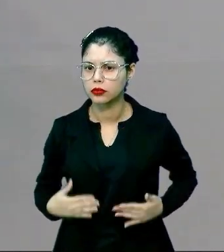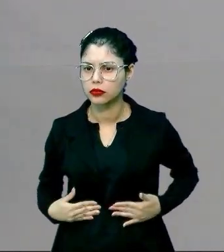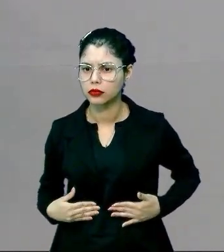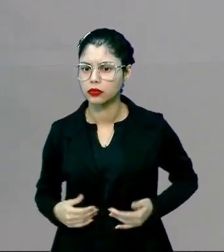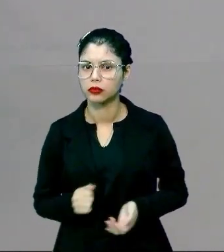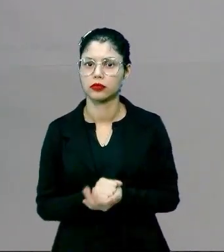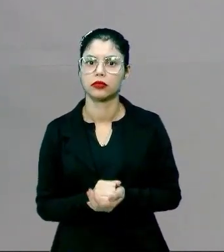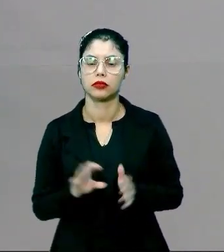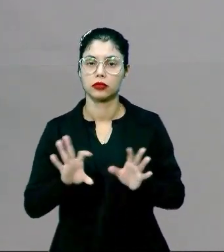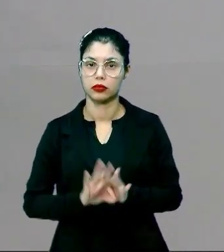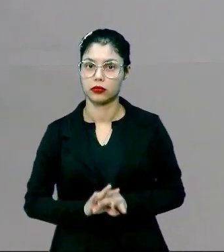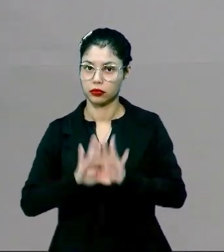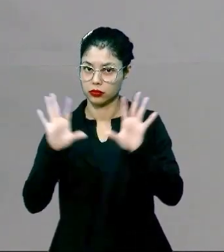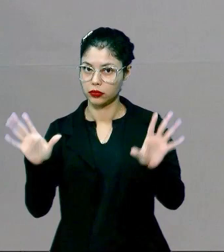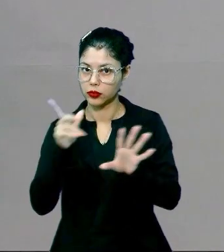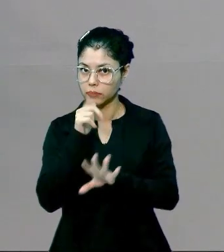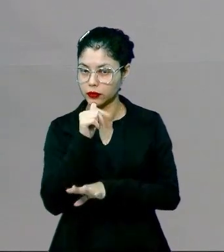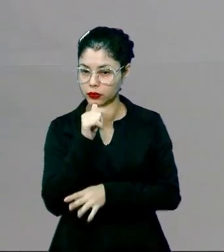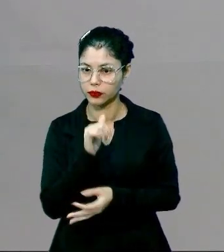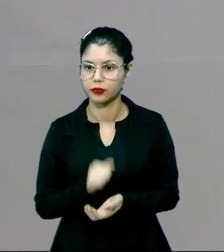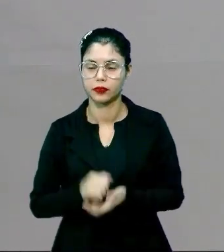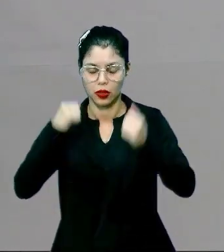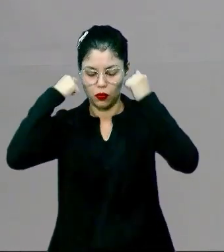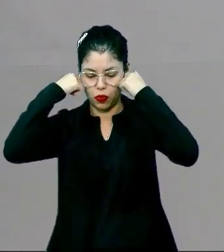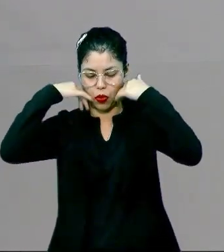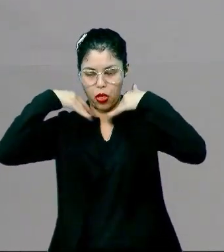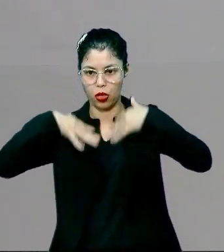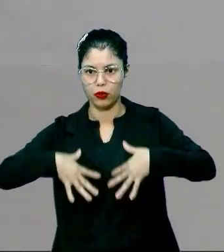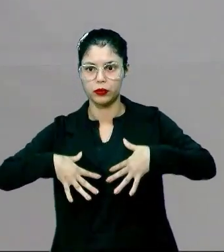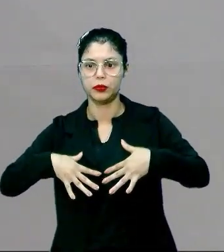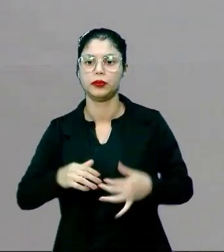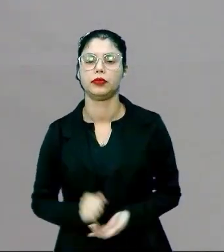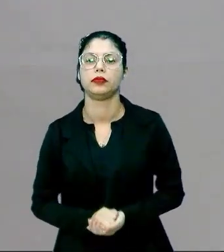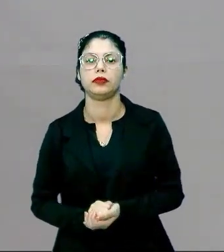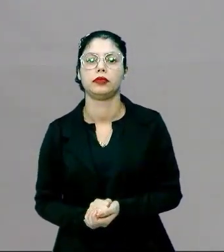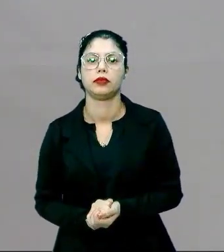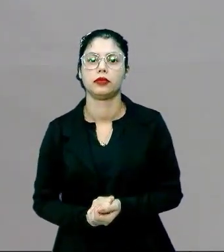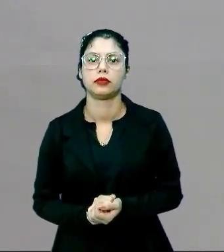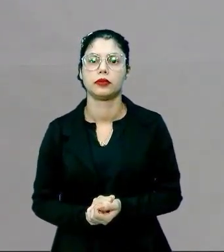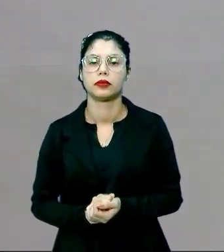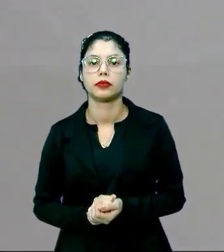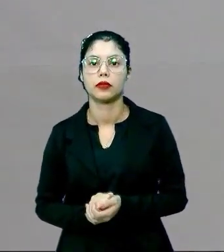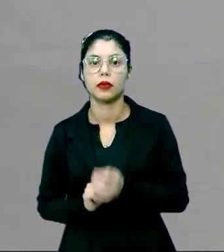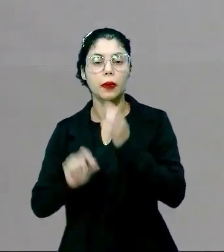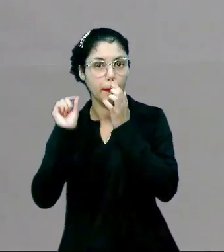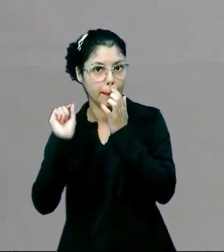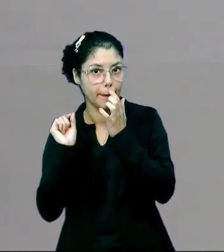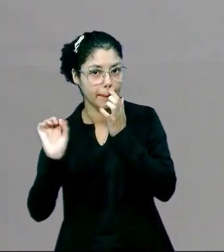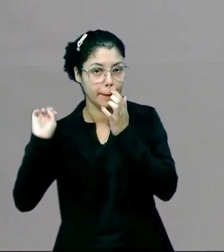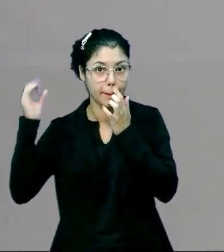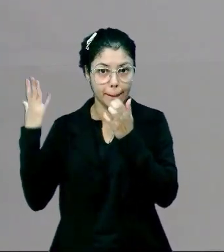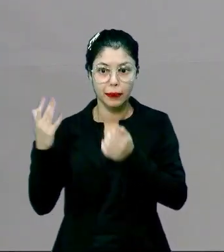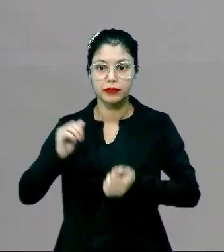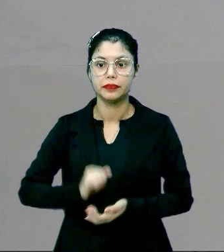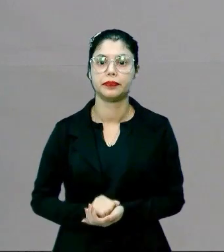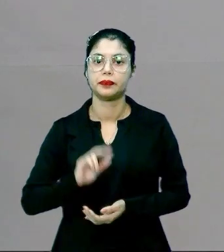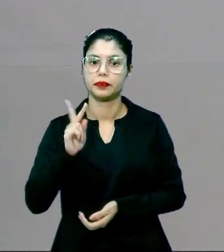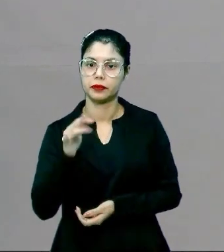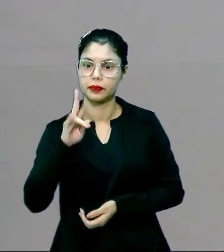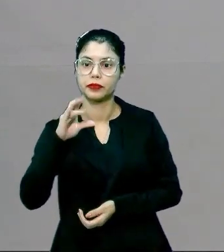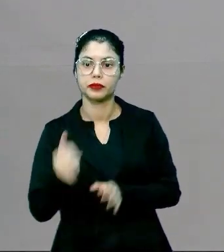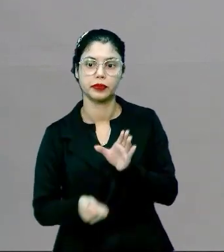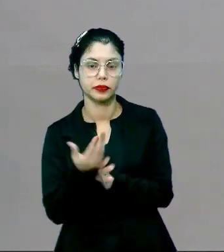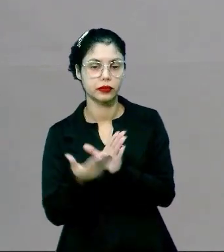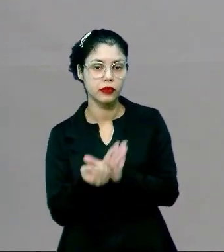corpo? Está liberando água, né? O suor. Está te deixando desidratado. E o que acontece com o hipotálamo